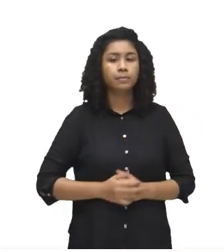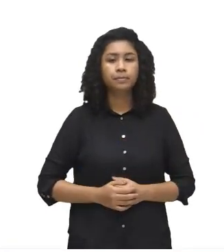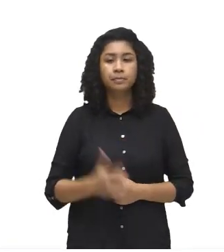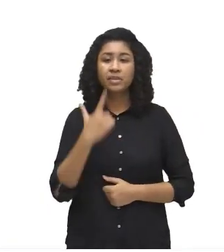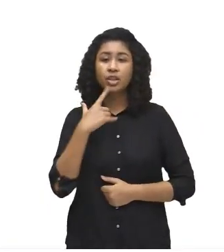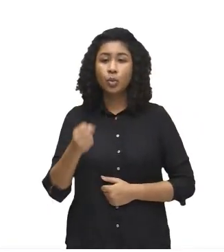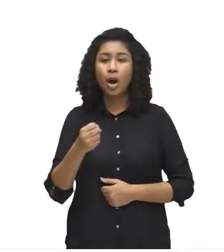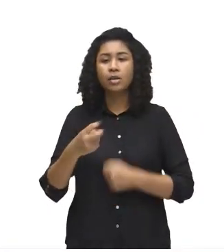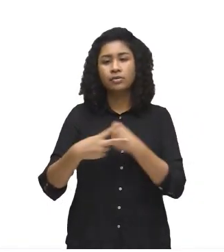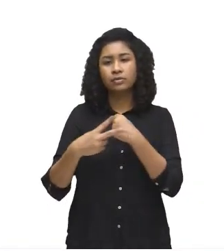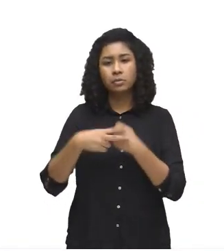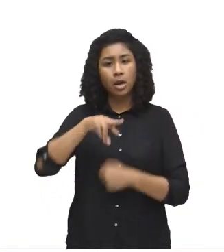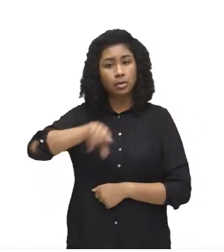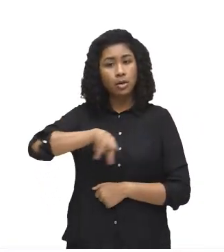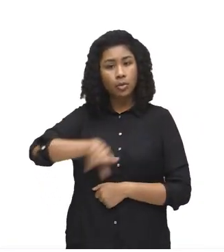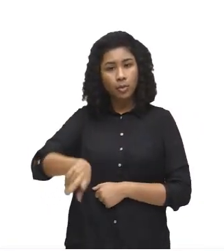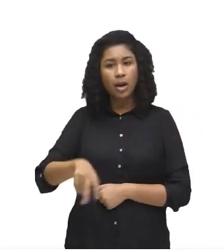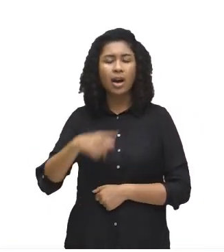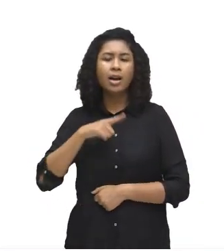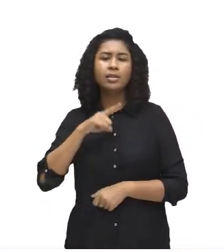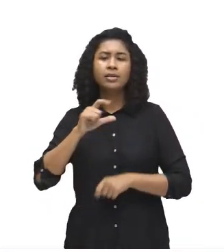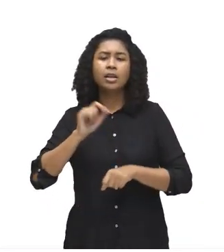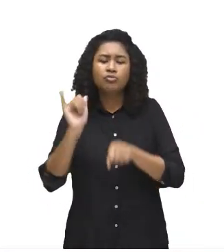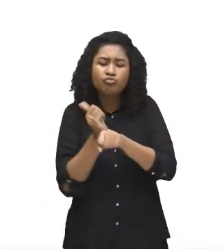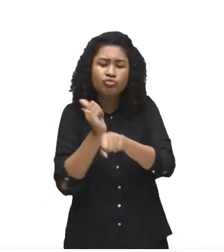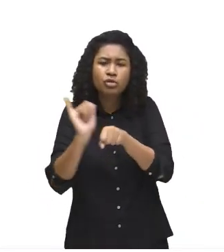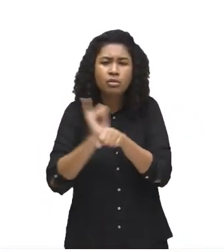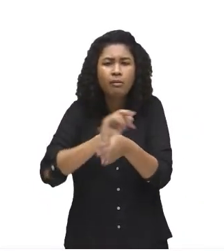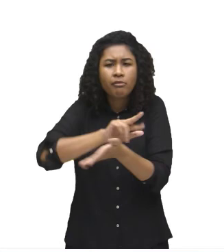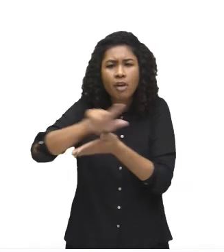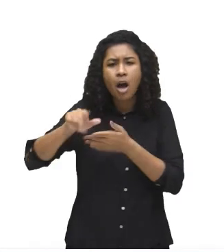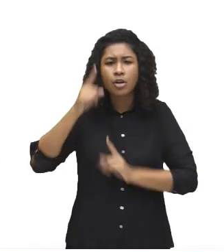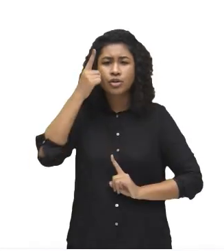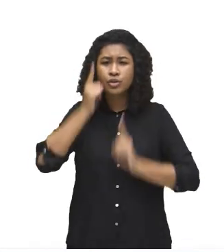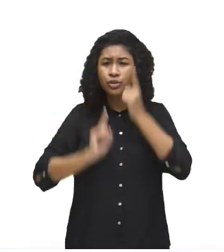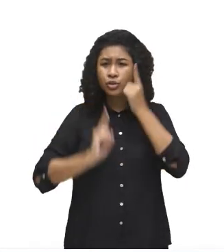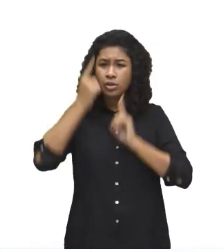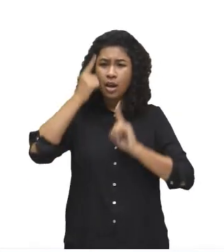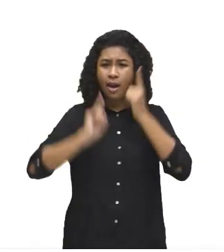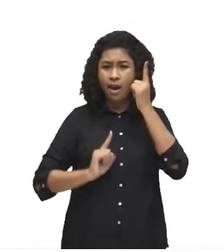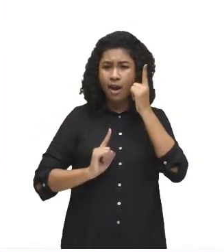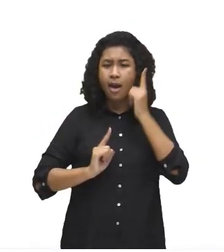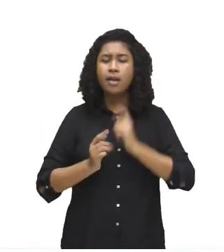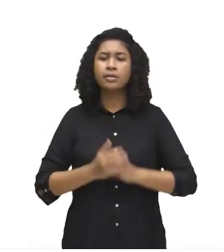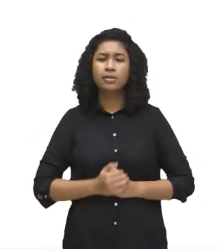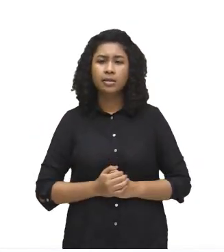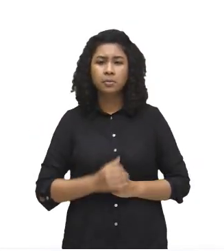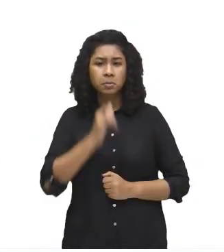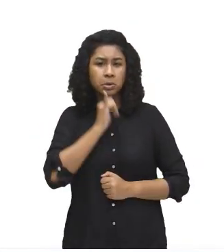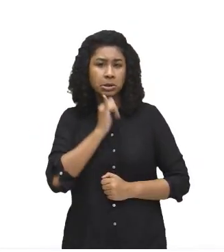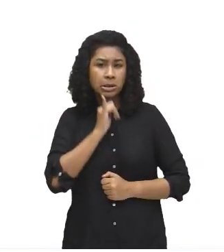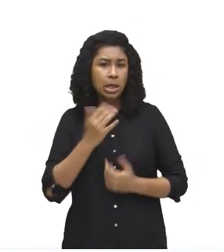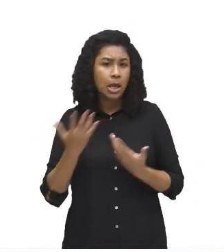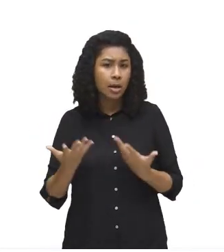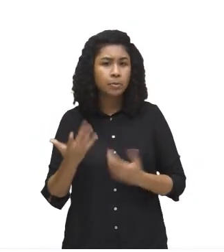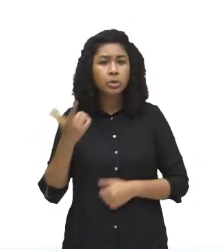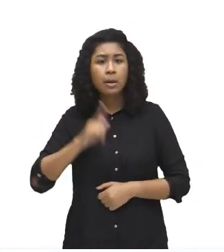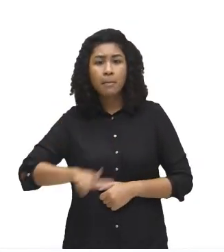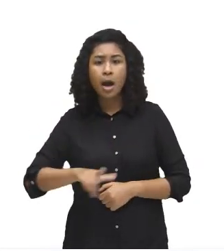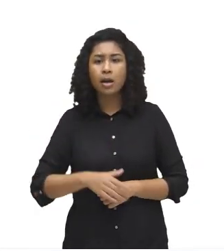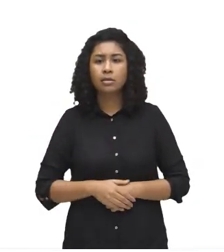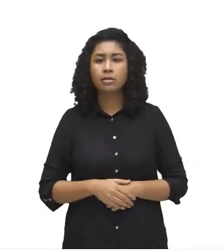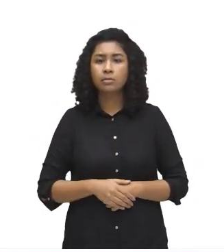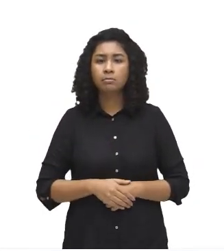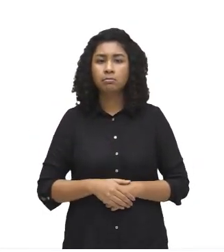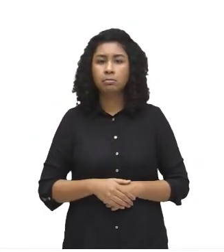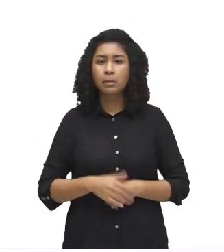não verbal, eu utilizo uma série de recursos, gestos, por exemplo, eu utilizo o quê? Eu utilizo símbolos,